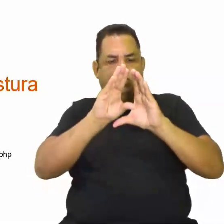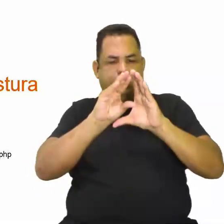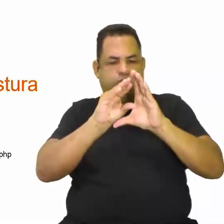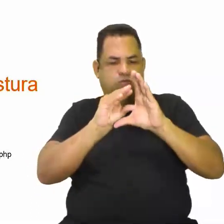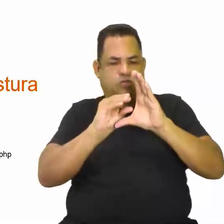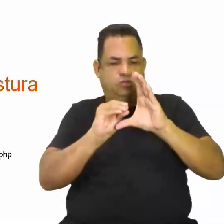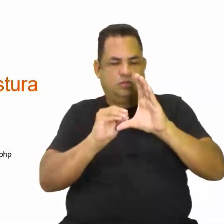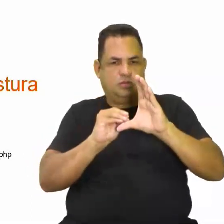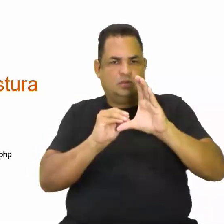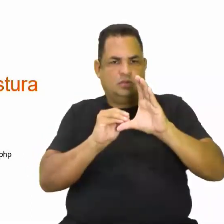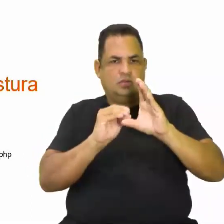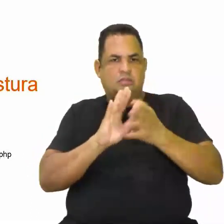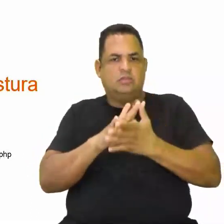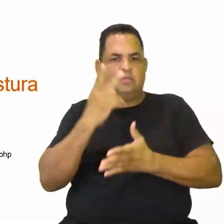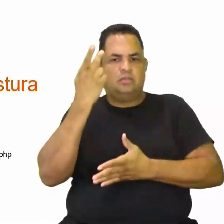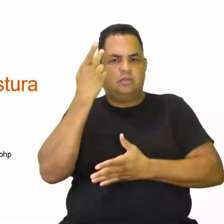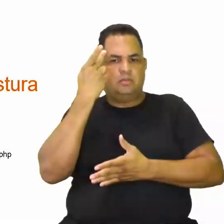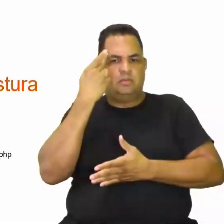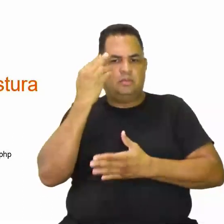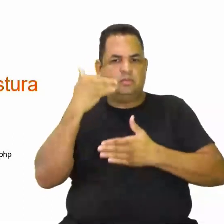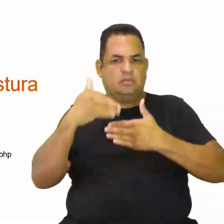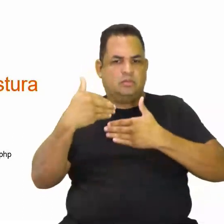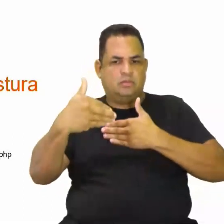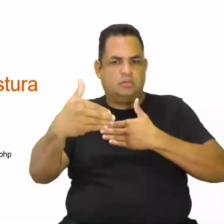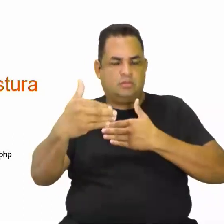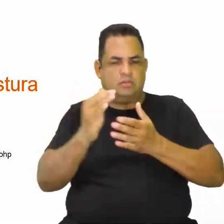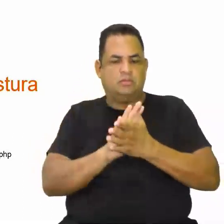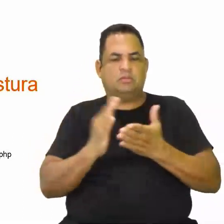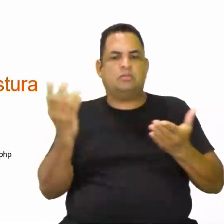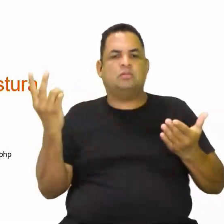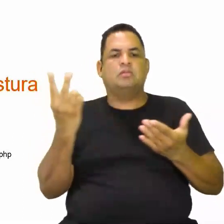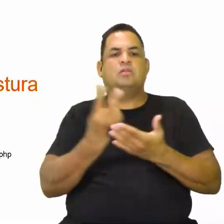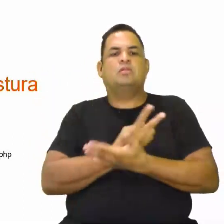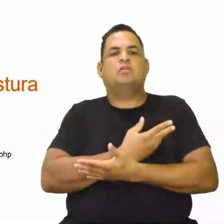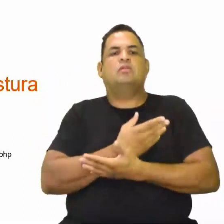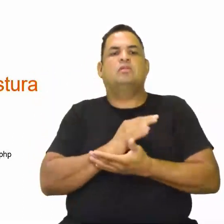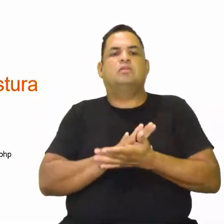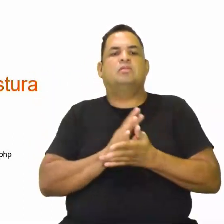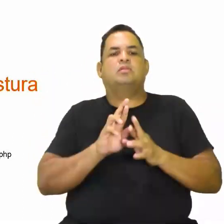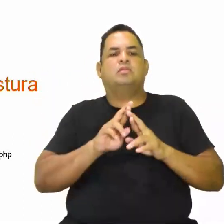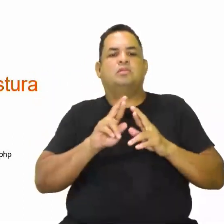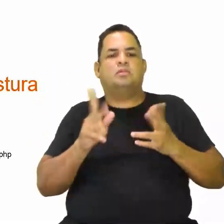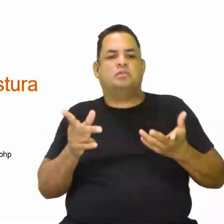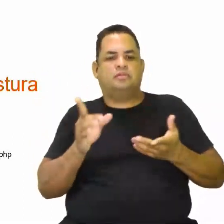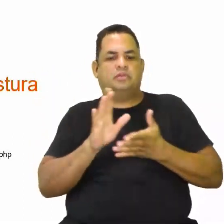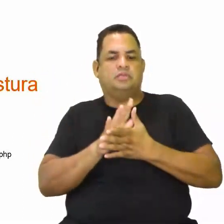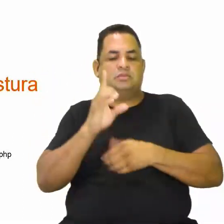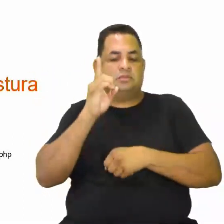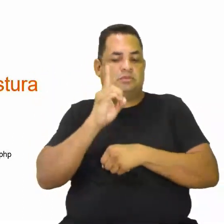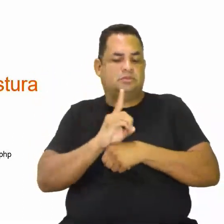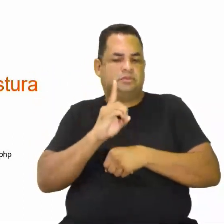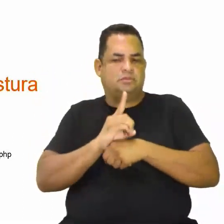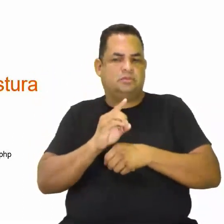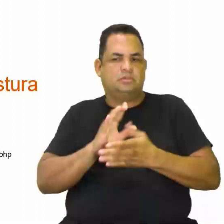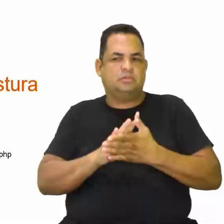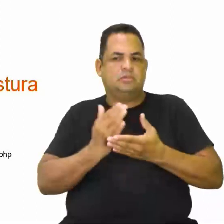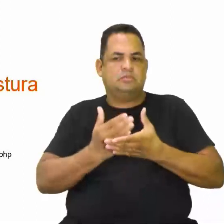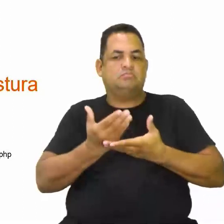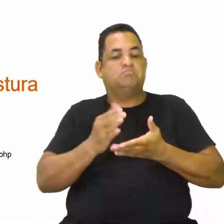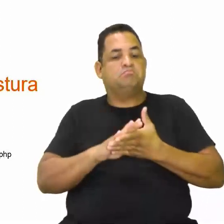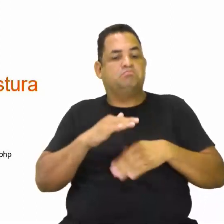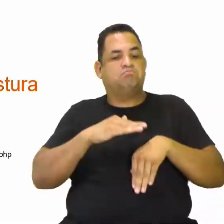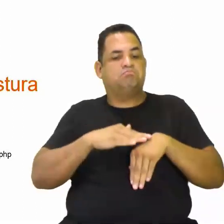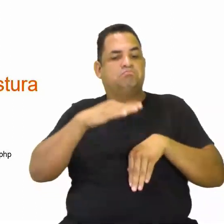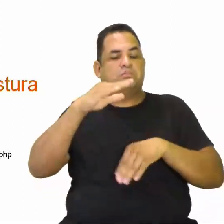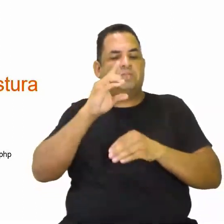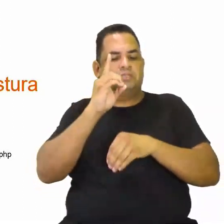um processo natural que acontece exatamente por diferença de densidade, onde aquele mais denso